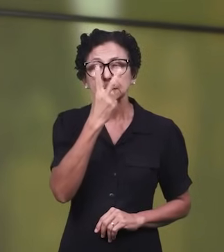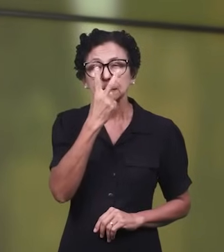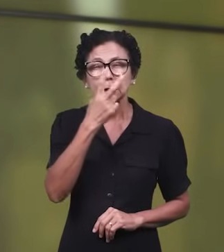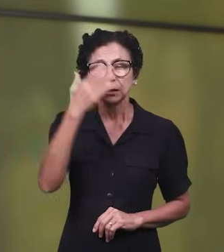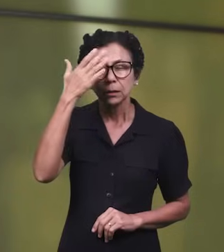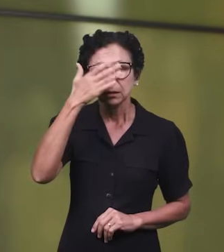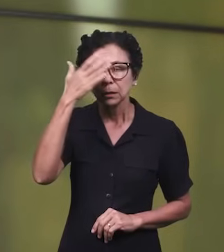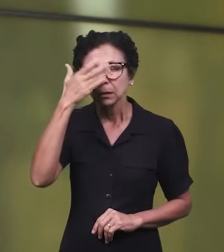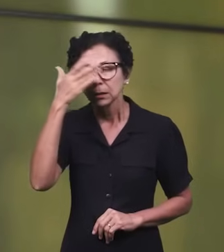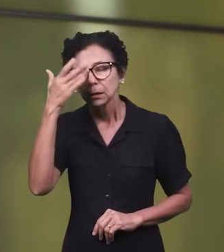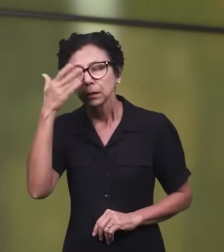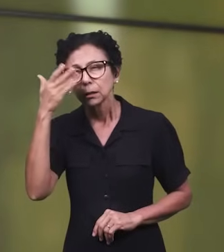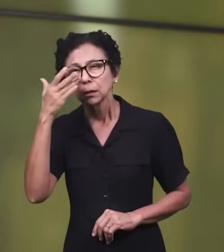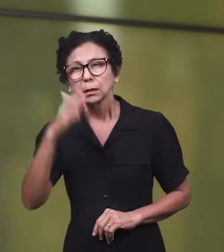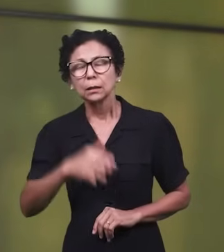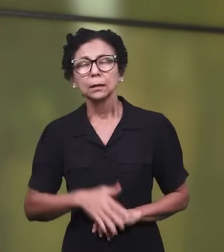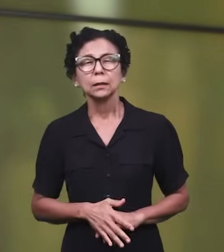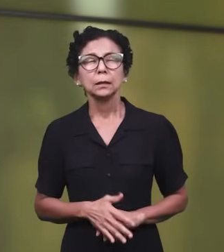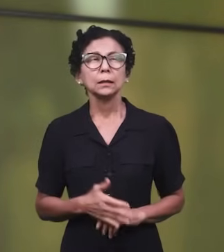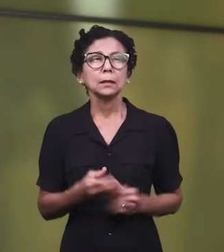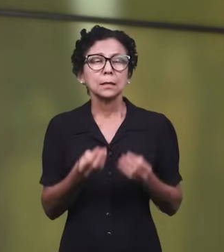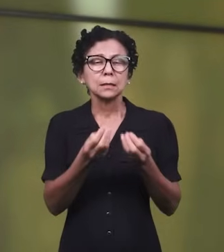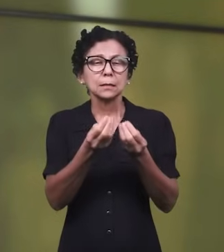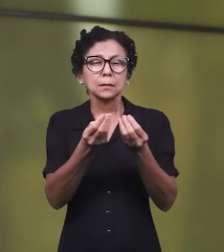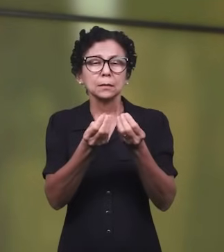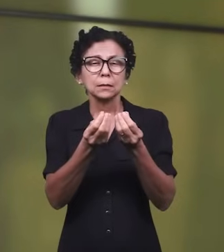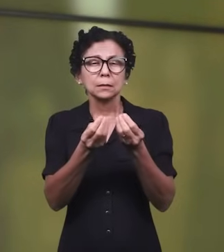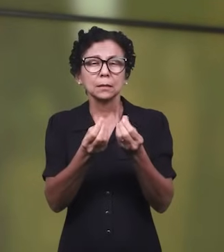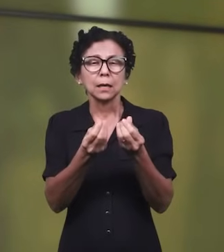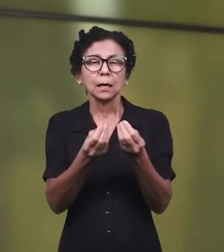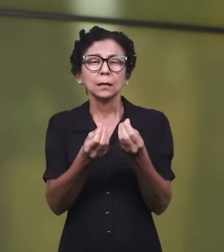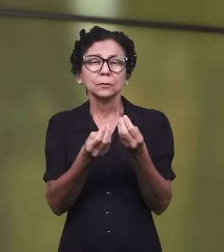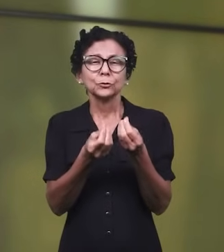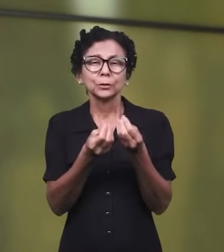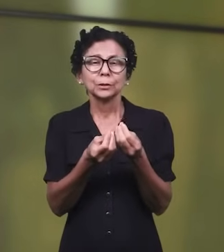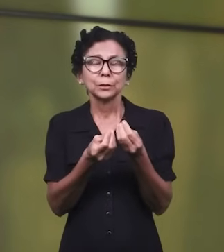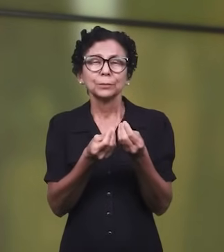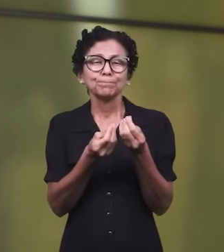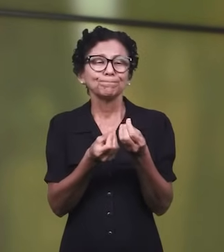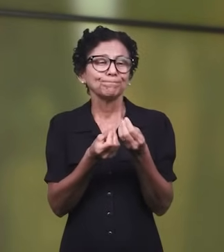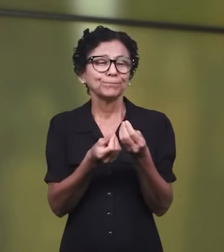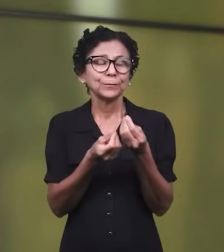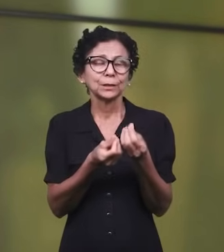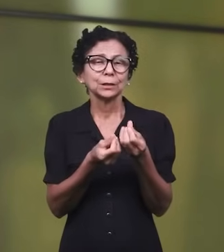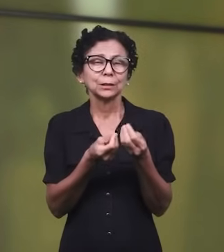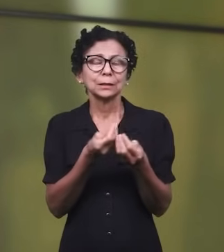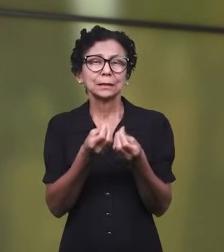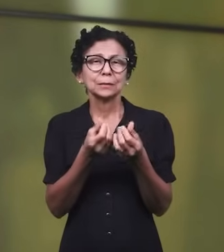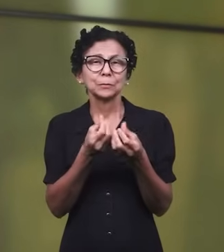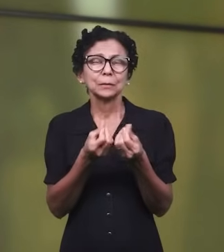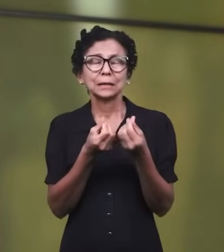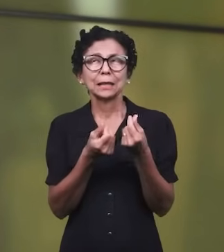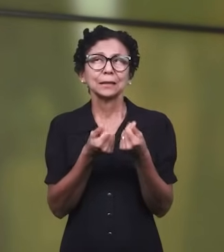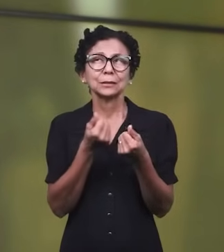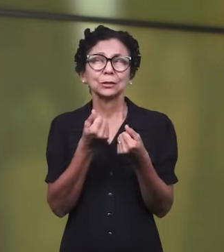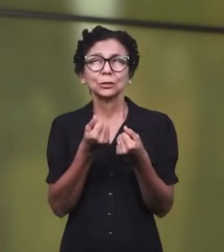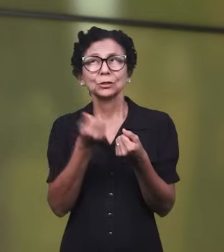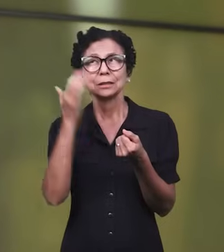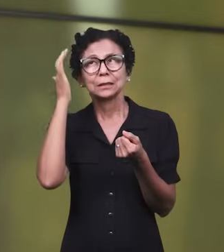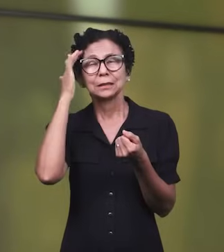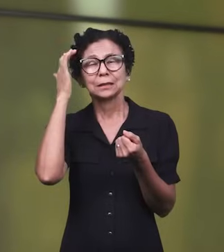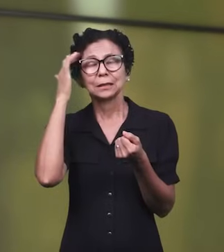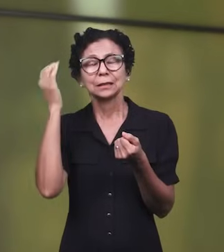que claramente perdeu ali a sensibilidade de entender a oração de uma mãe. E nós vemos isso